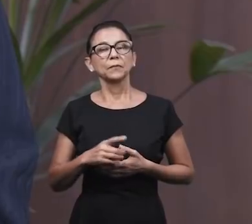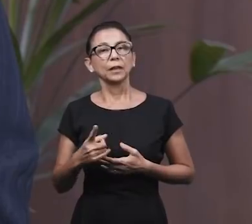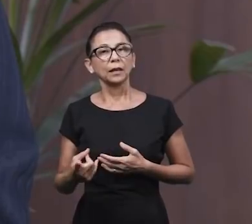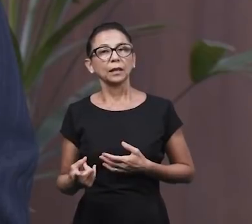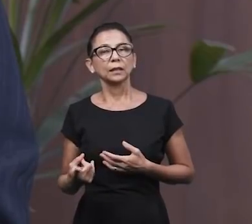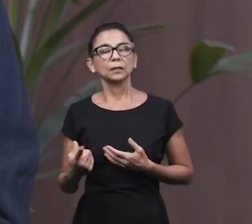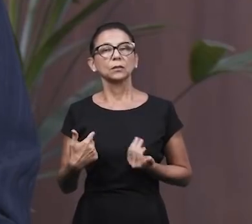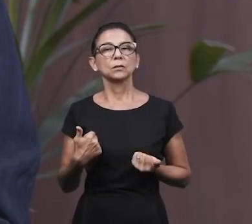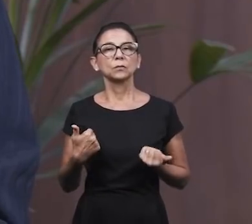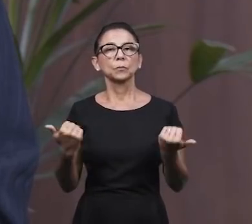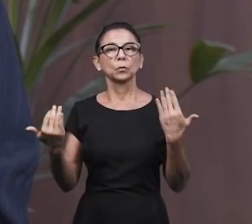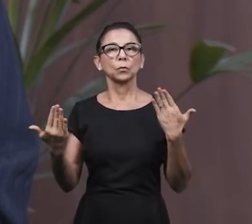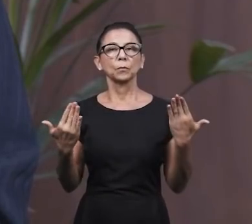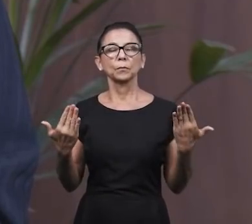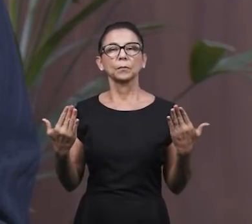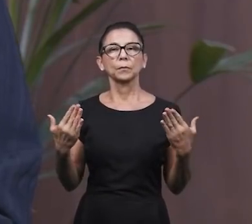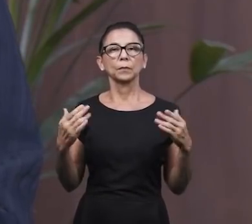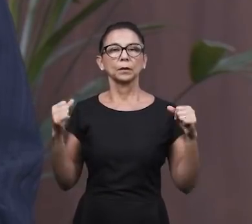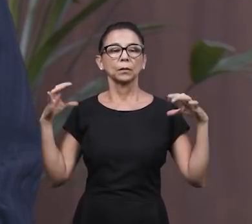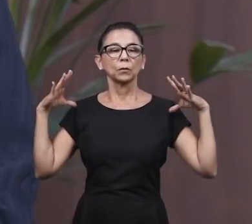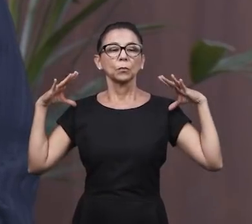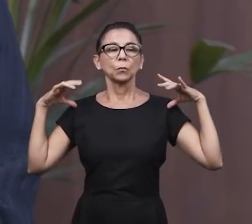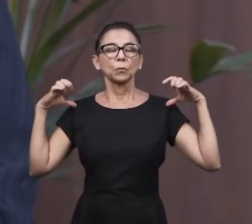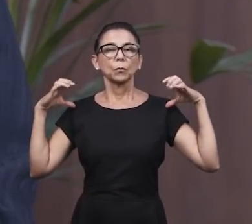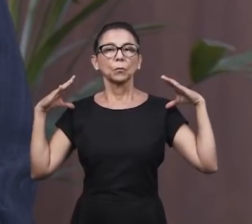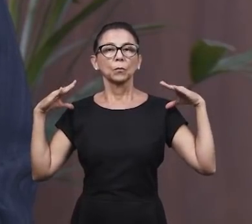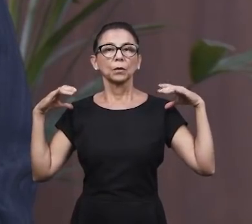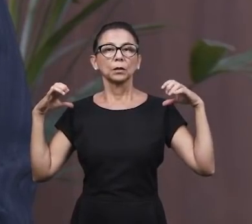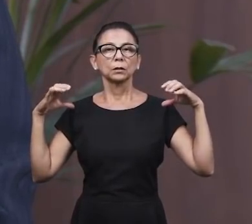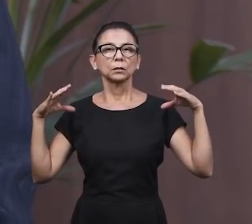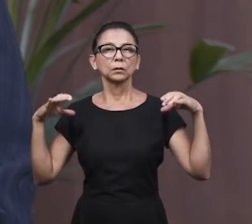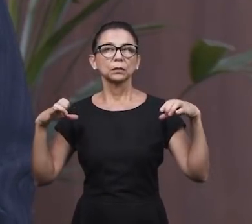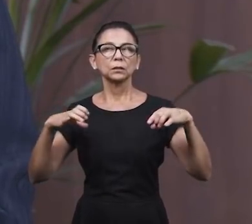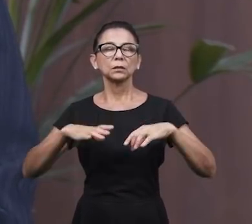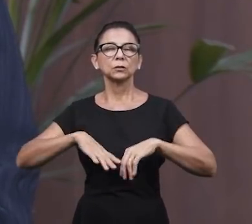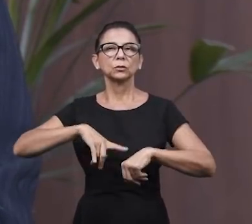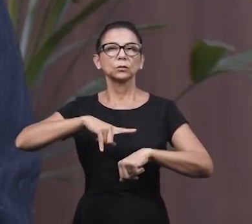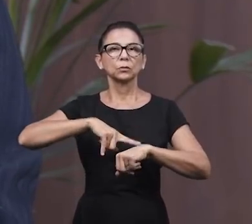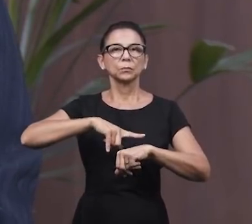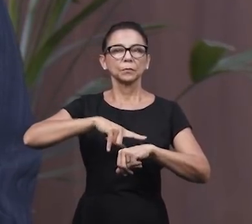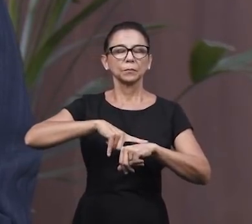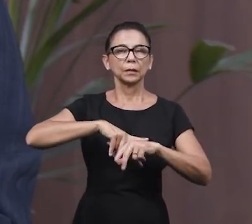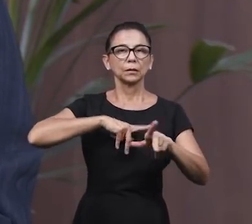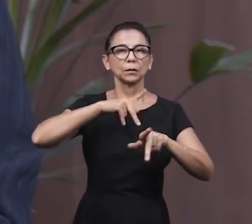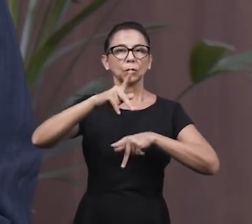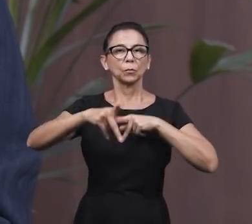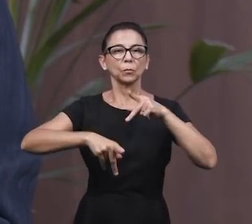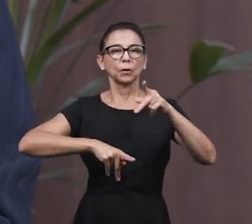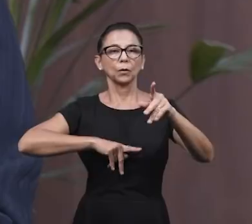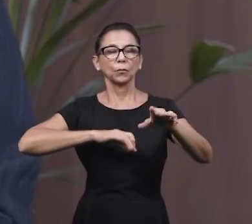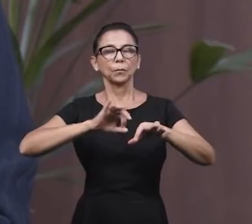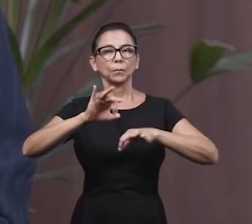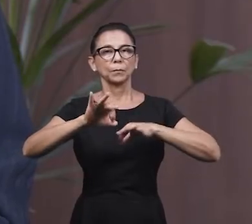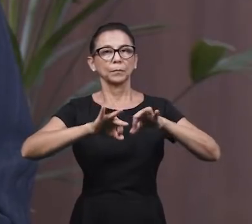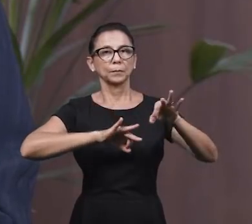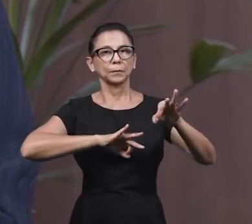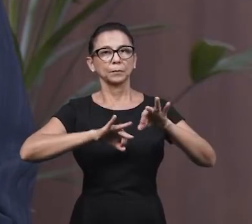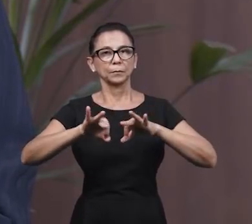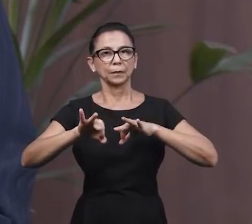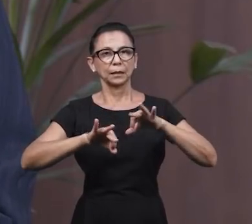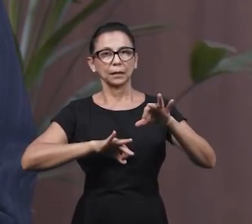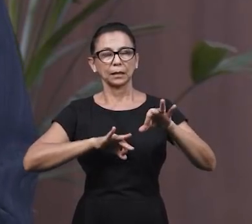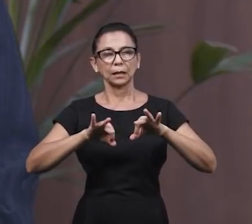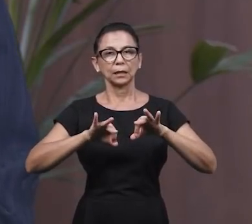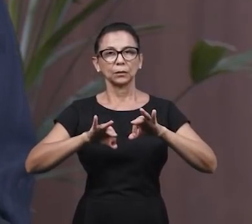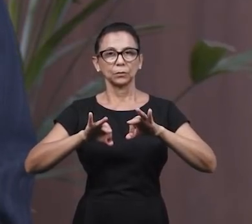daquele anjo que Josué viu lá no momento em que o povo estava sendo preparado para tomar a